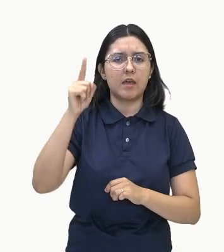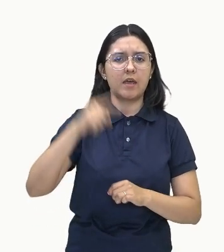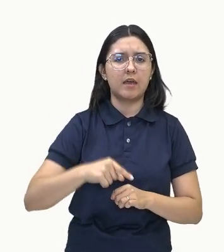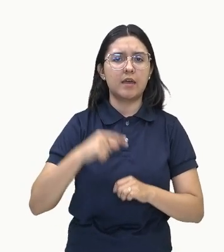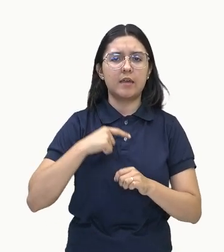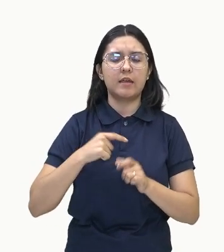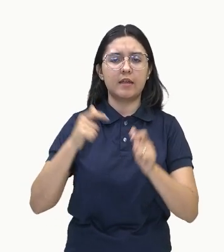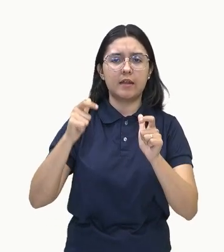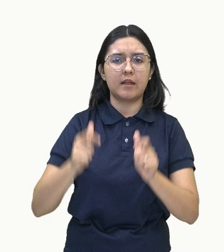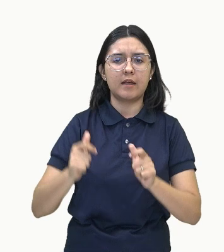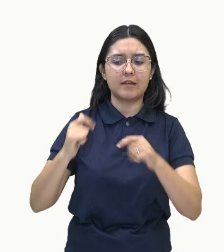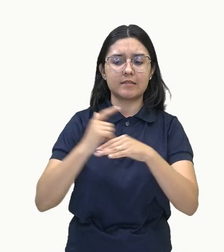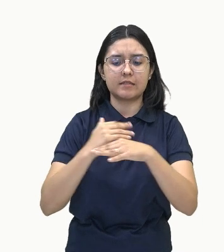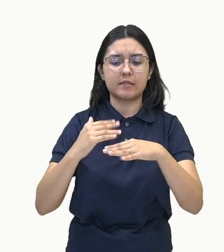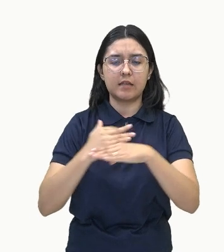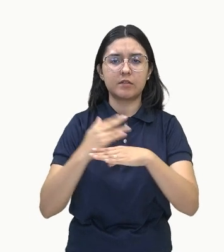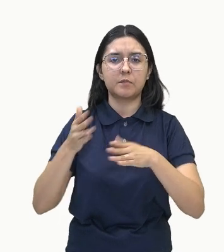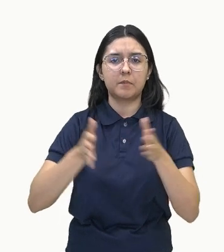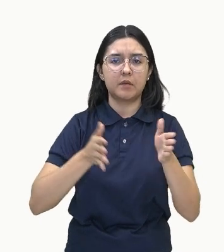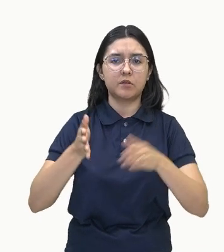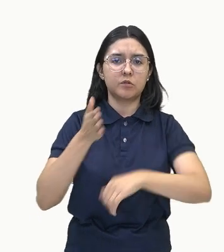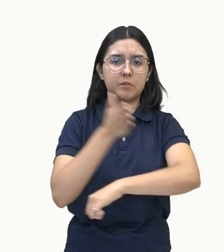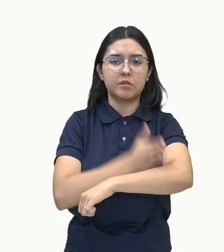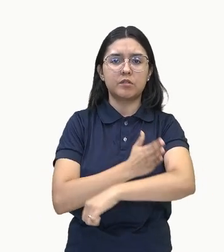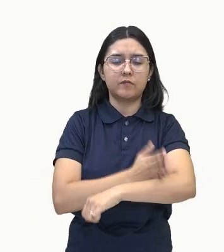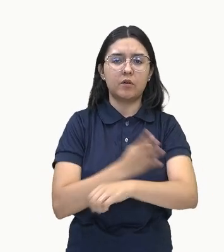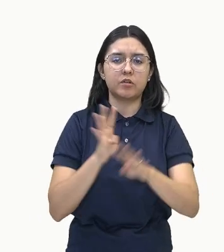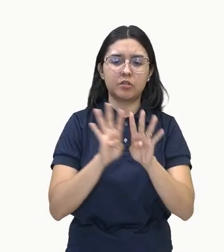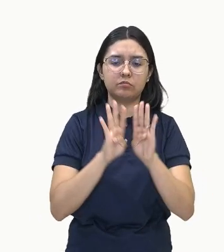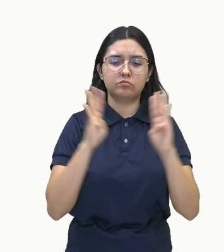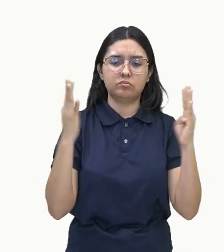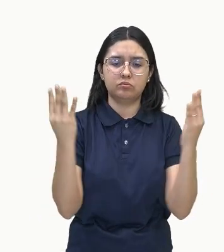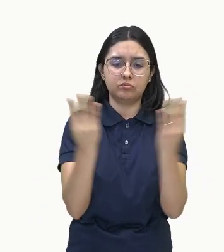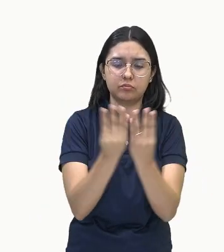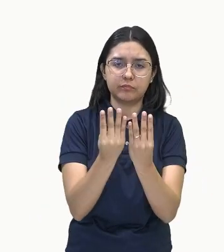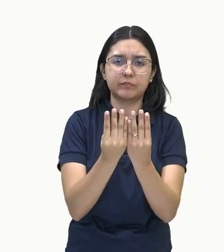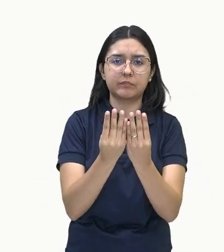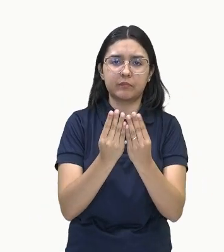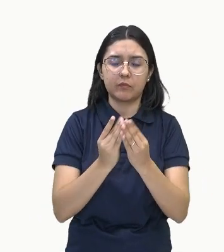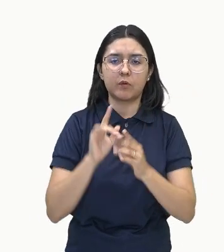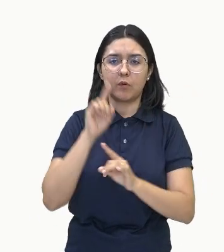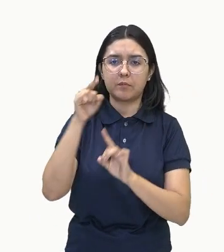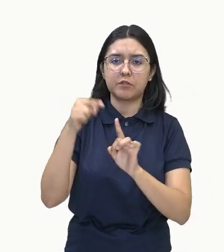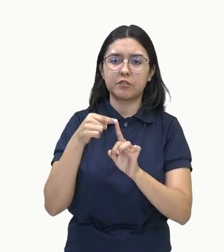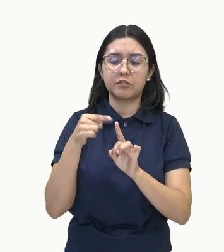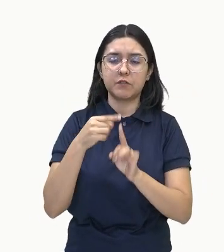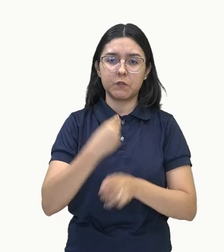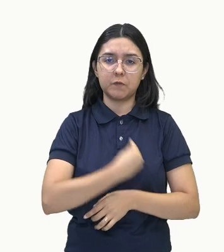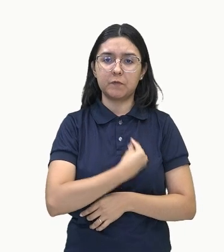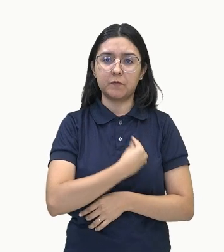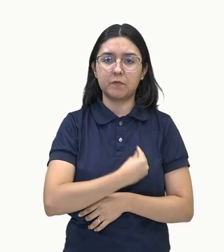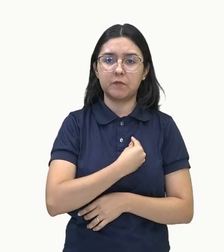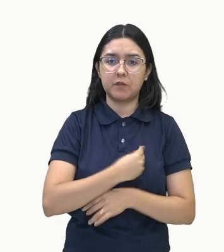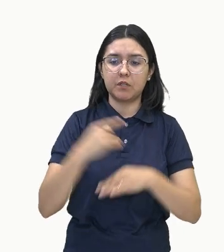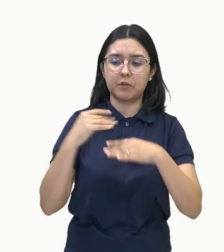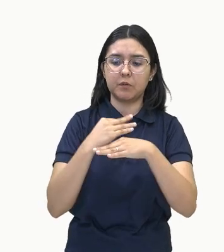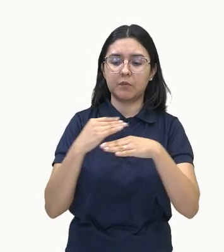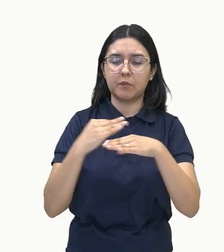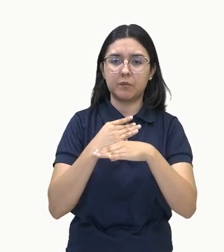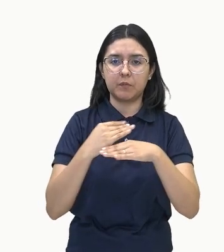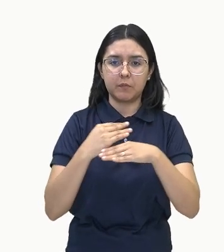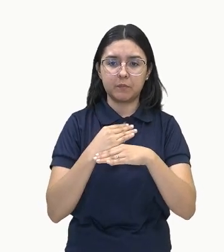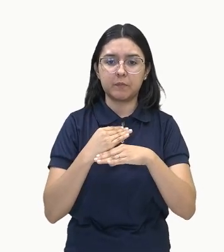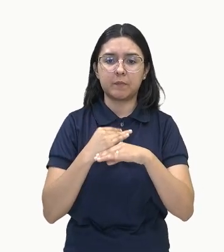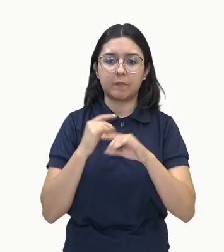cidades medievais, quase sempre muradas, com o objetivo ali de viver uma vida urbana,